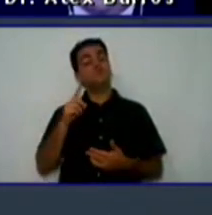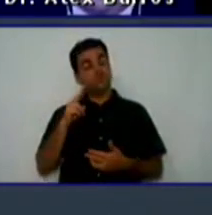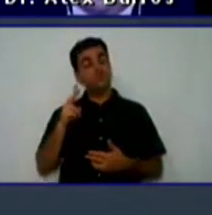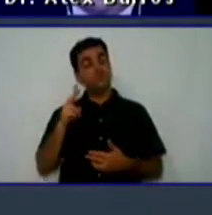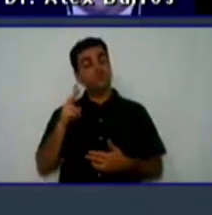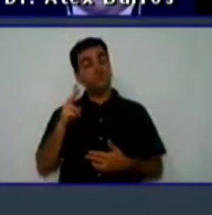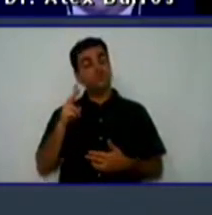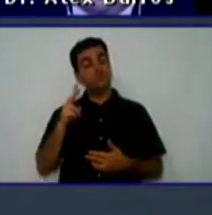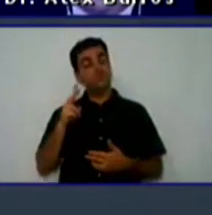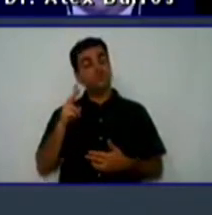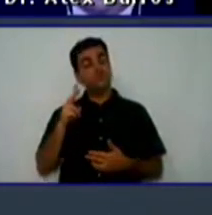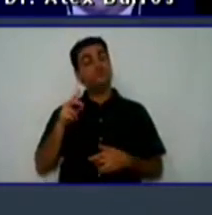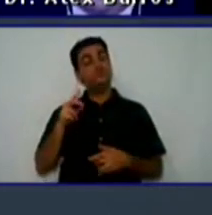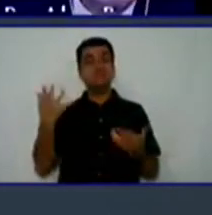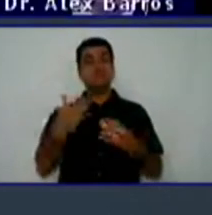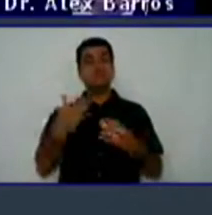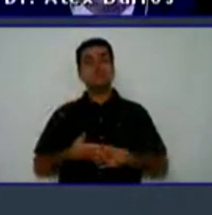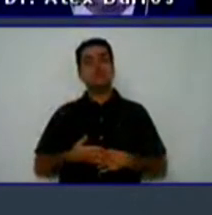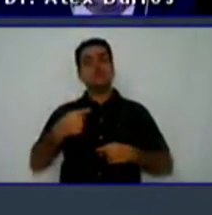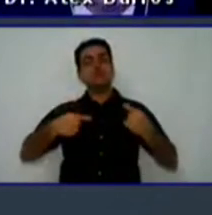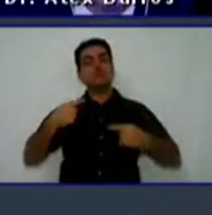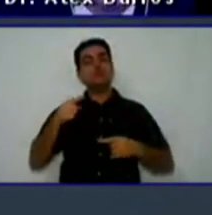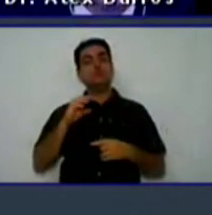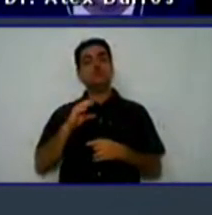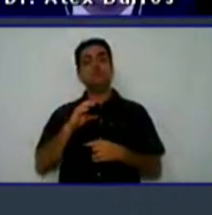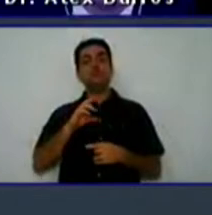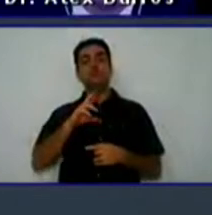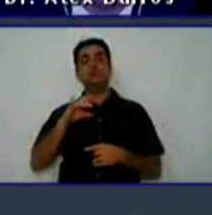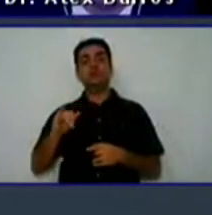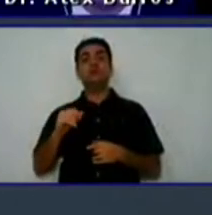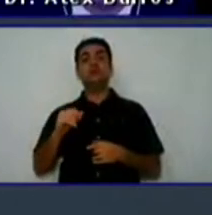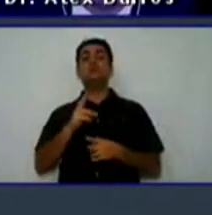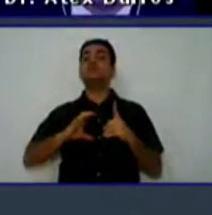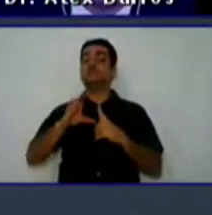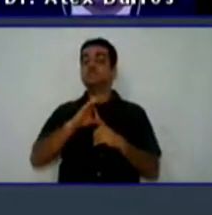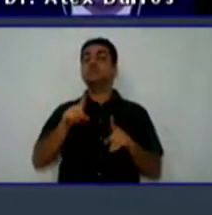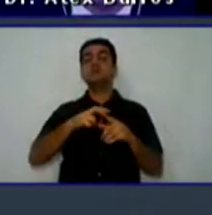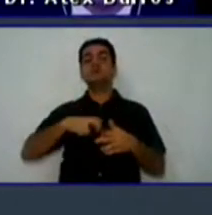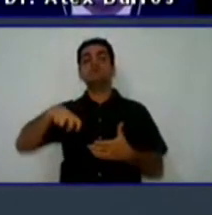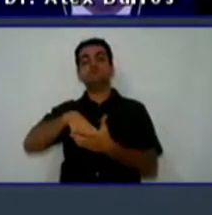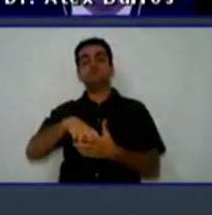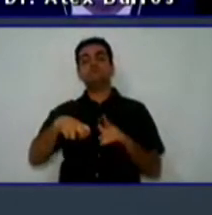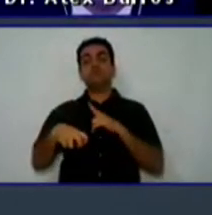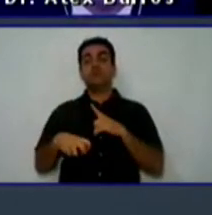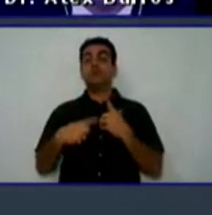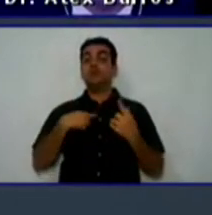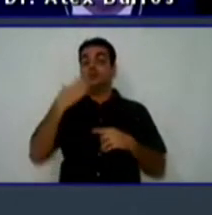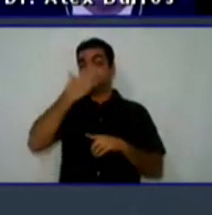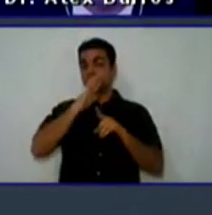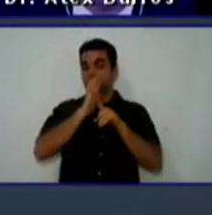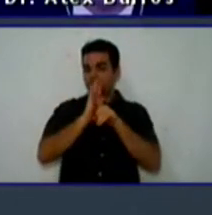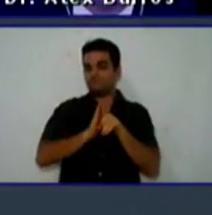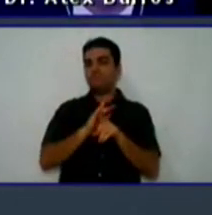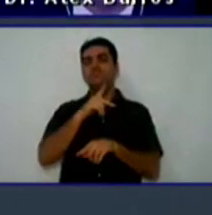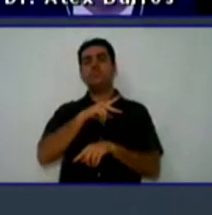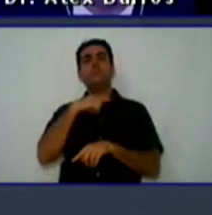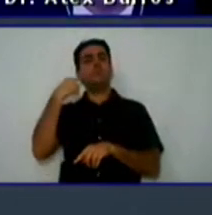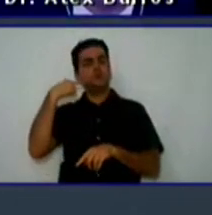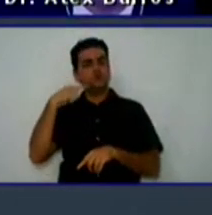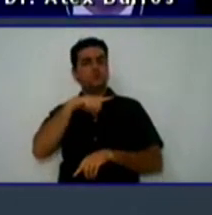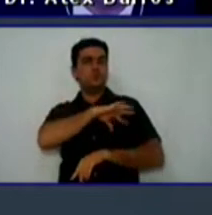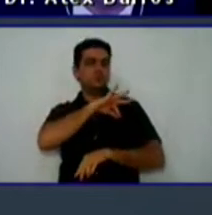já estão sendo apurados no âmbito da seara civil e criminal, ou seja, há inquérito policial